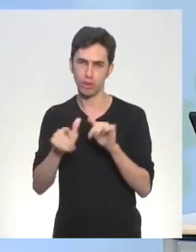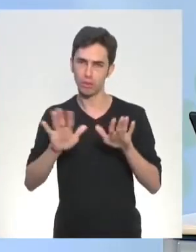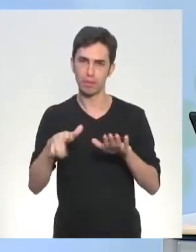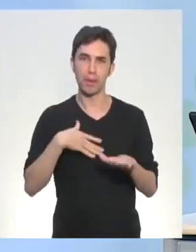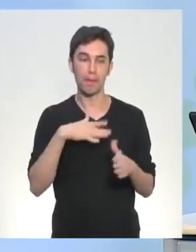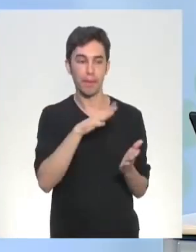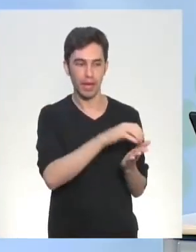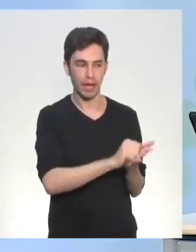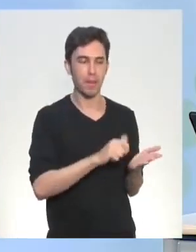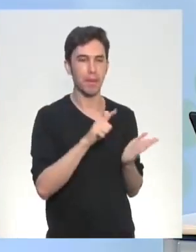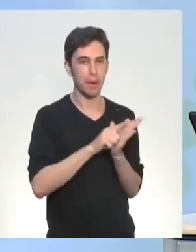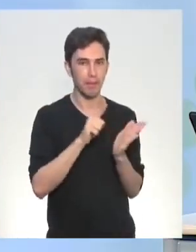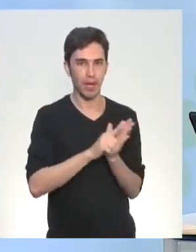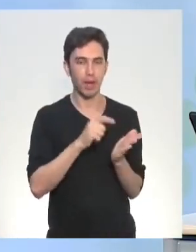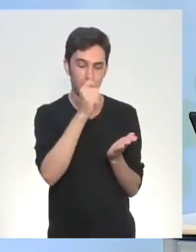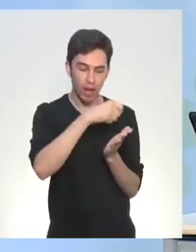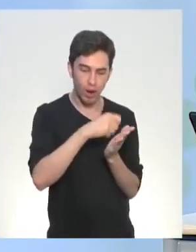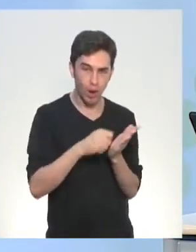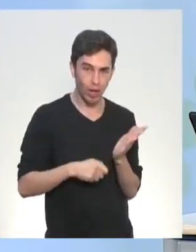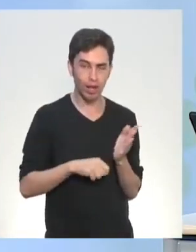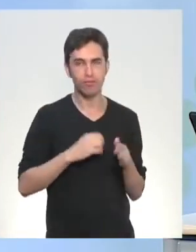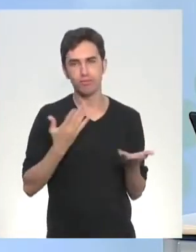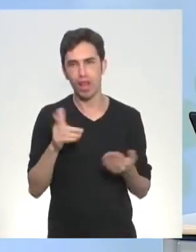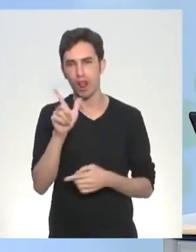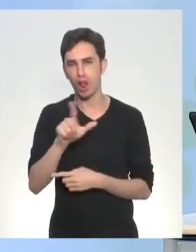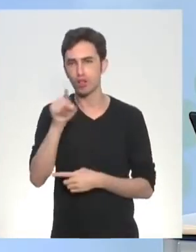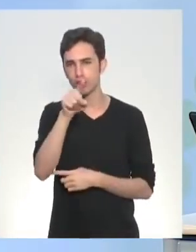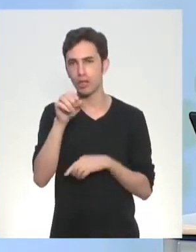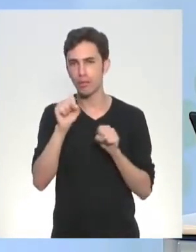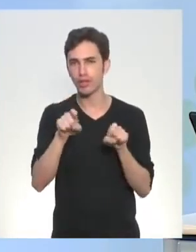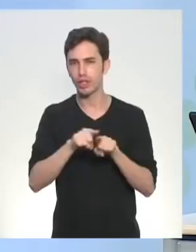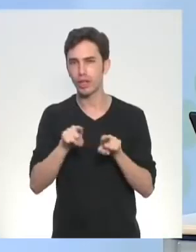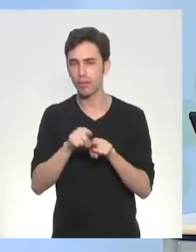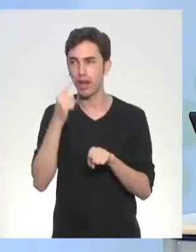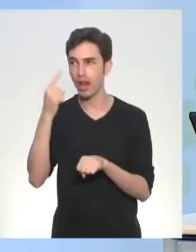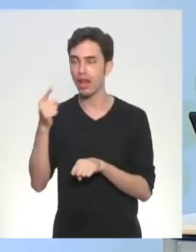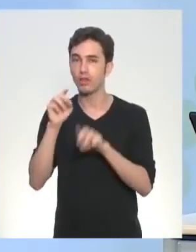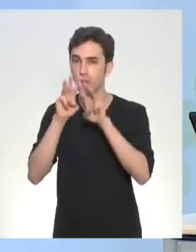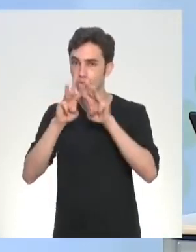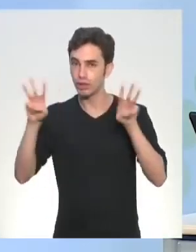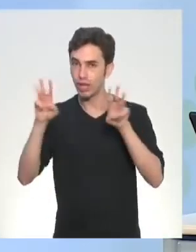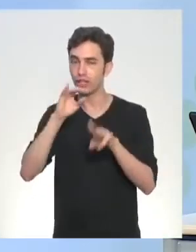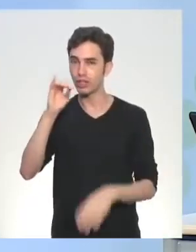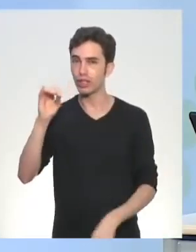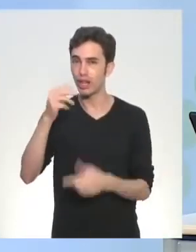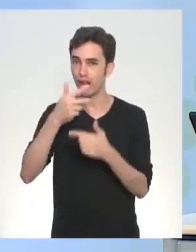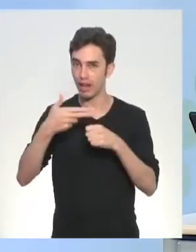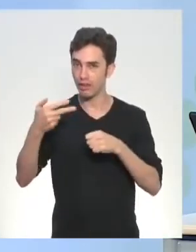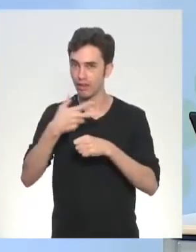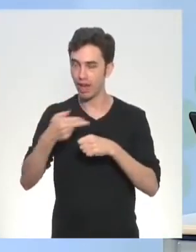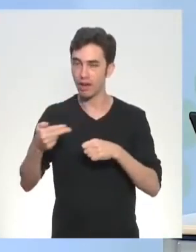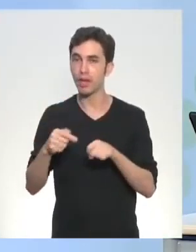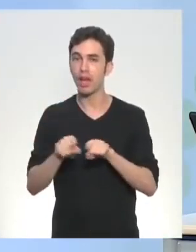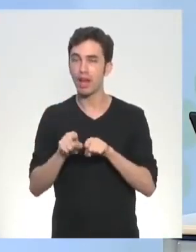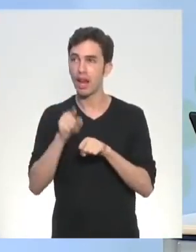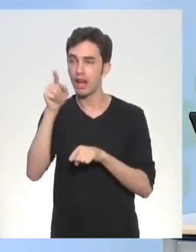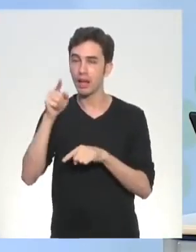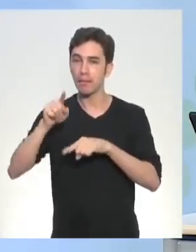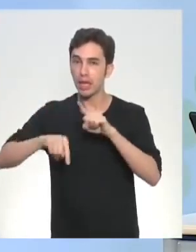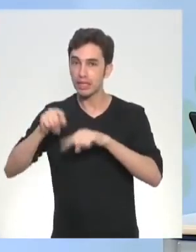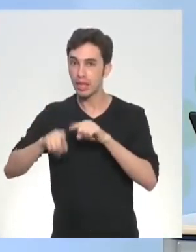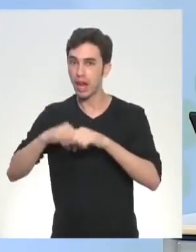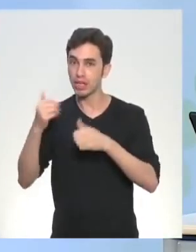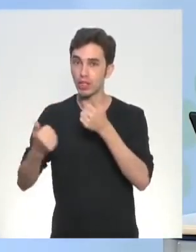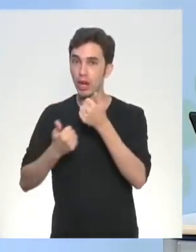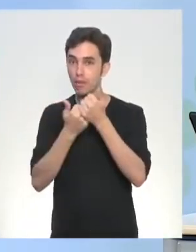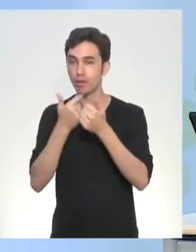Separe aí folhas para anotação. Claro que você também pode procurar lá no site da EFAP, na parte de materiais de apoio, você consegue achar aí